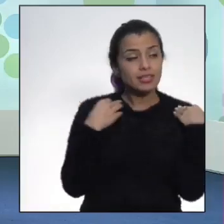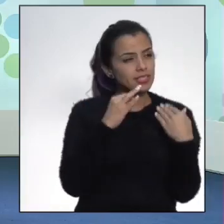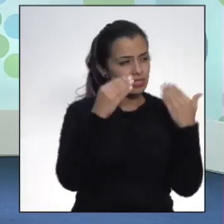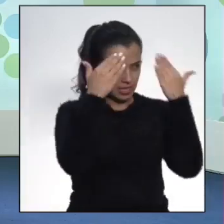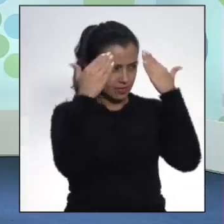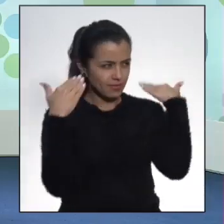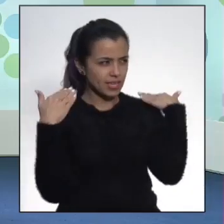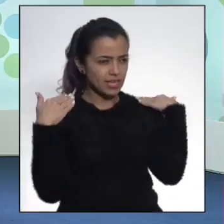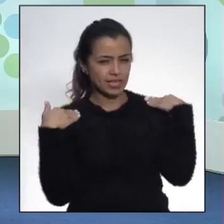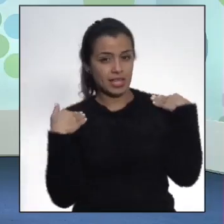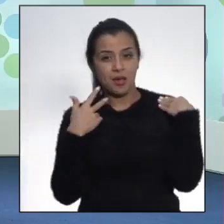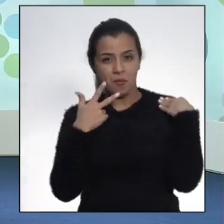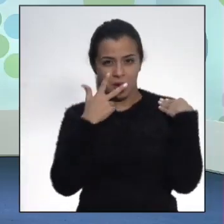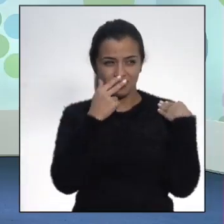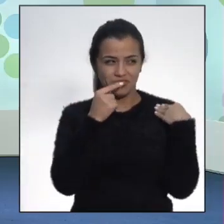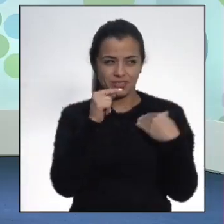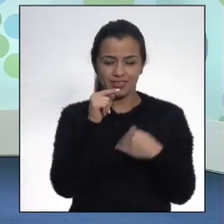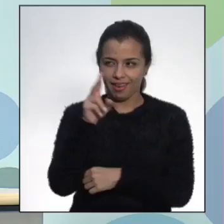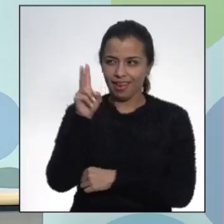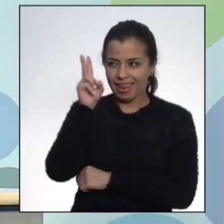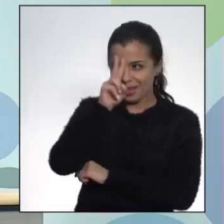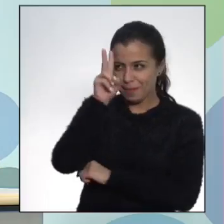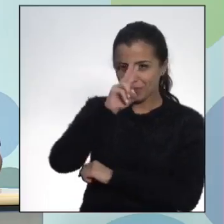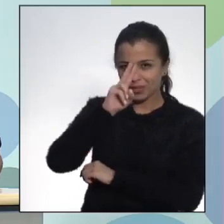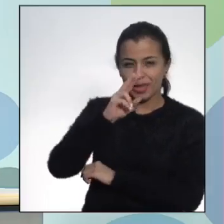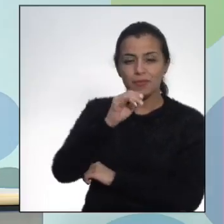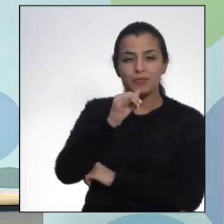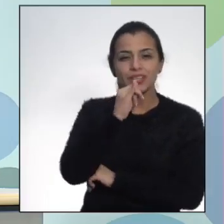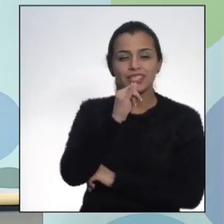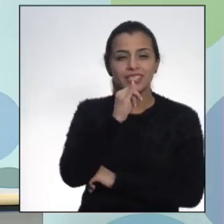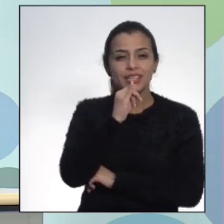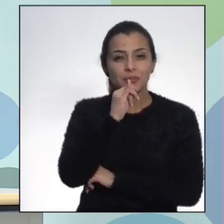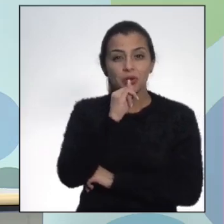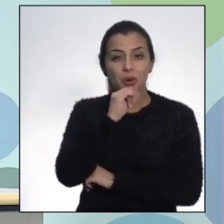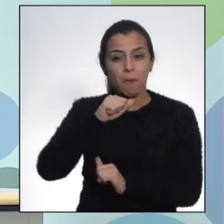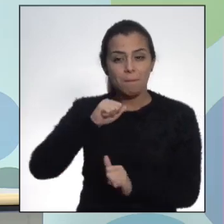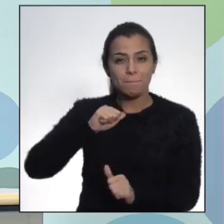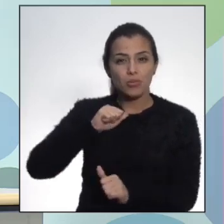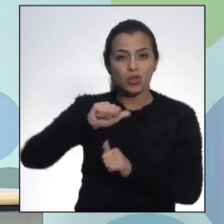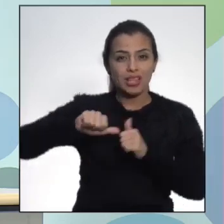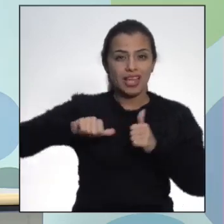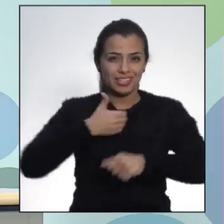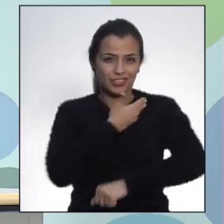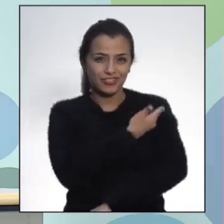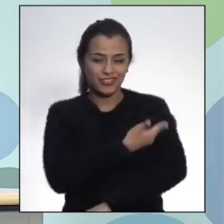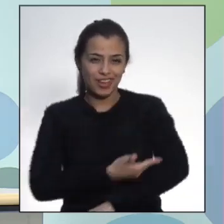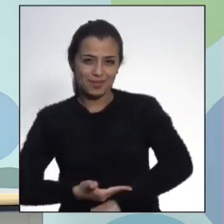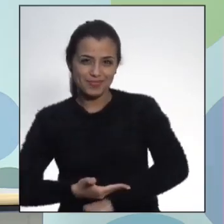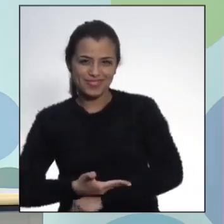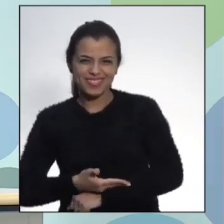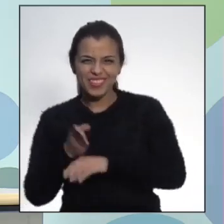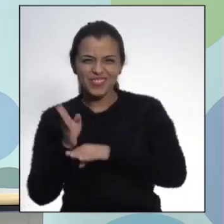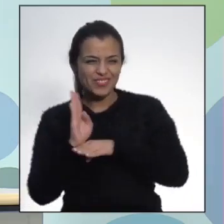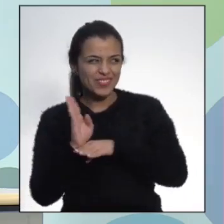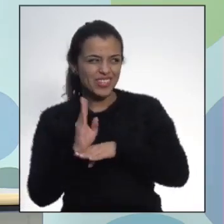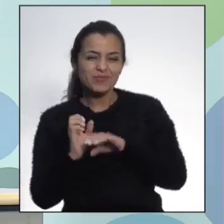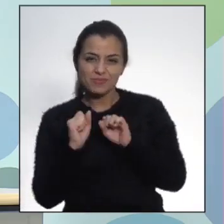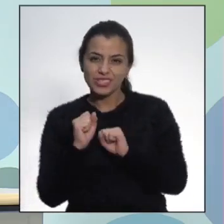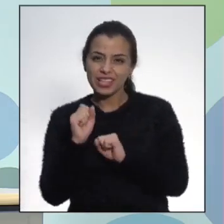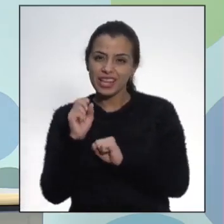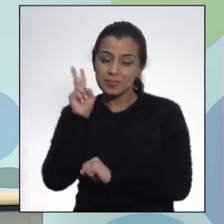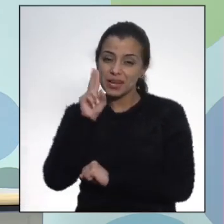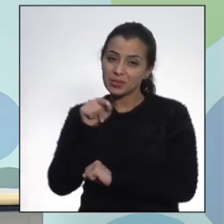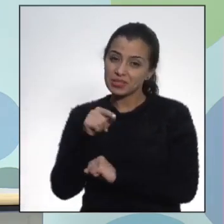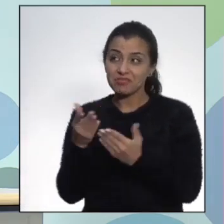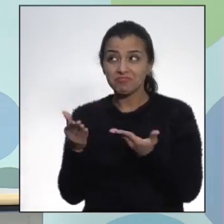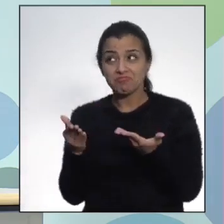engraçadas. eu acho que ele né? lembrou da questão do mudança de hábito, né, que a noviça, né, no cinema, deve ter pensado bastante nisso.